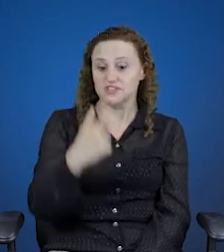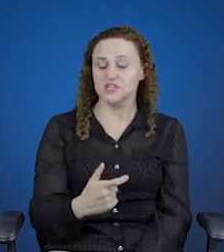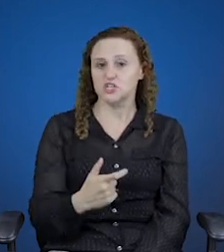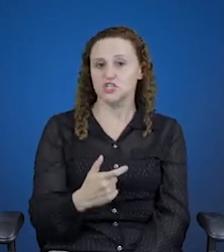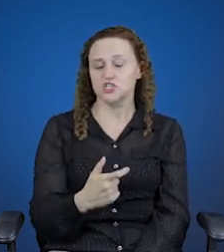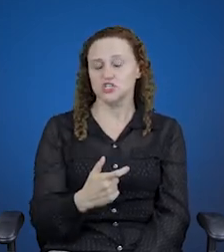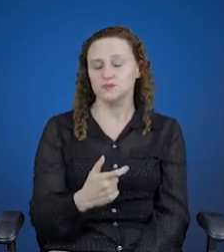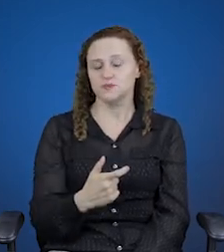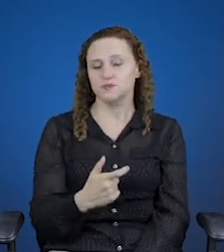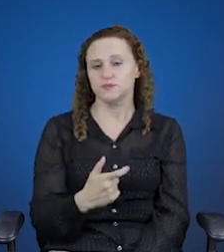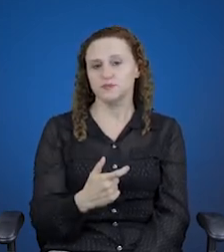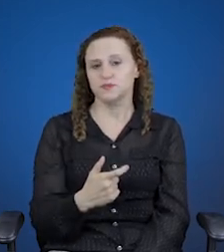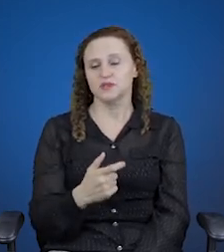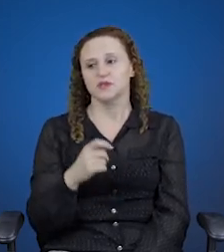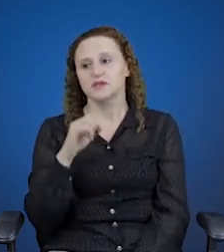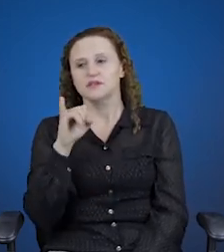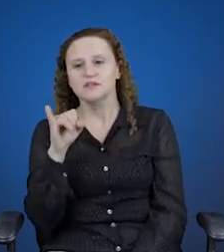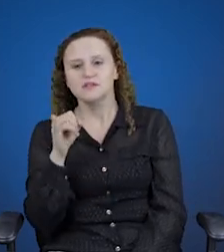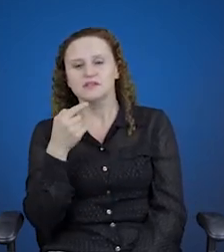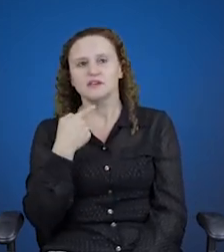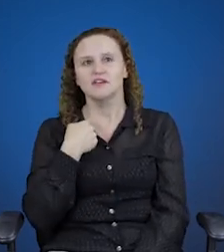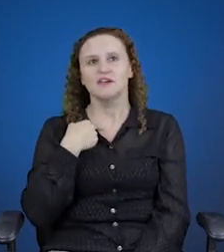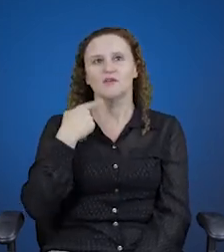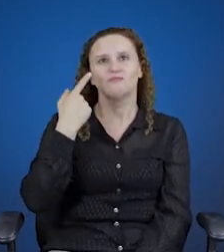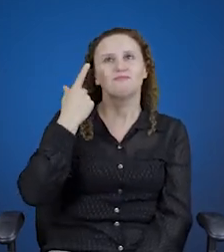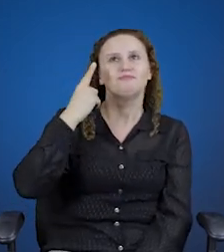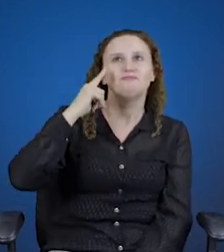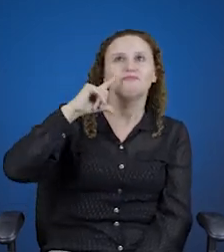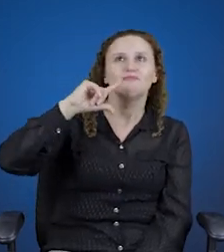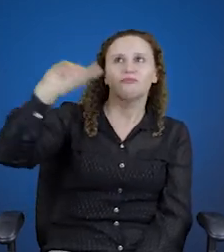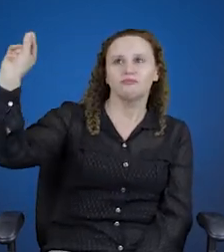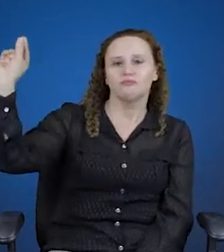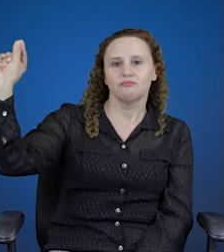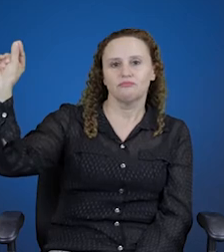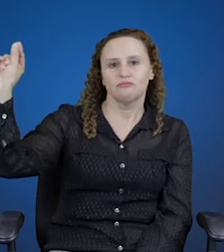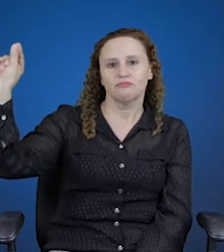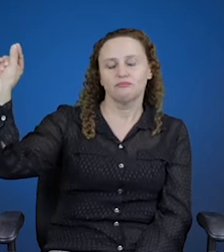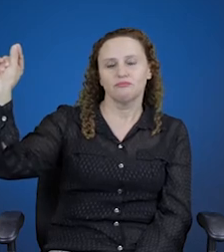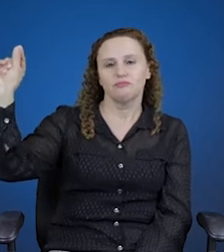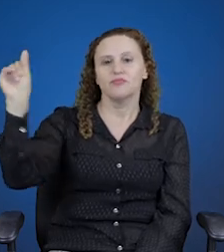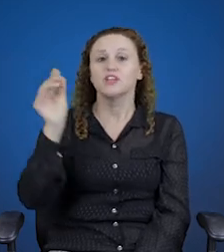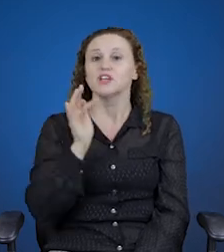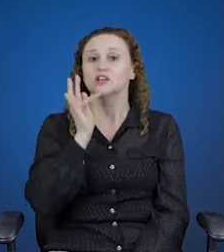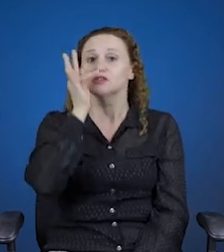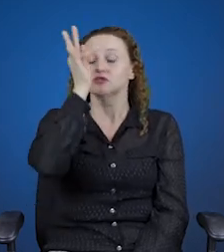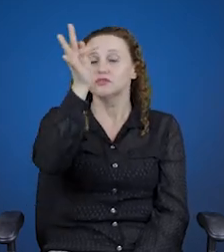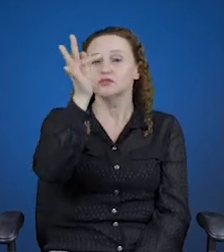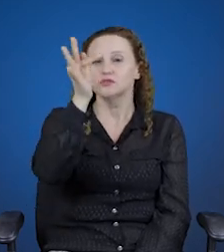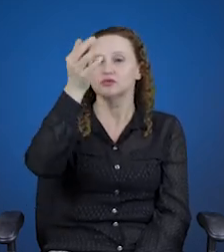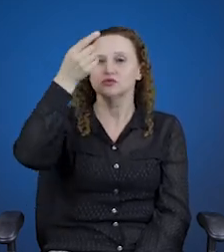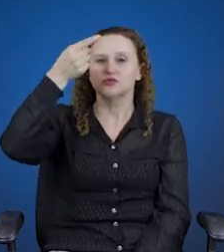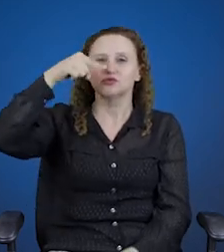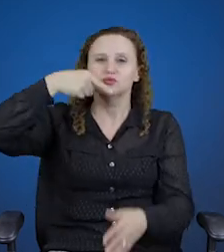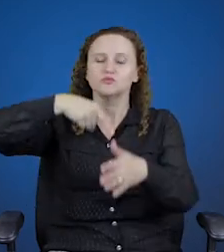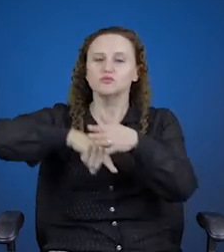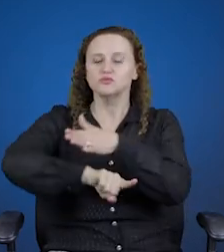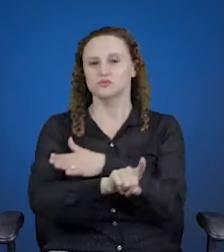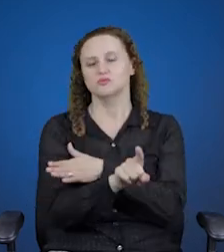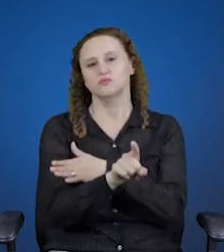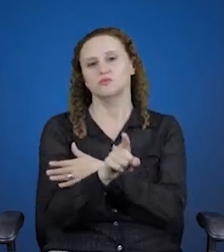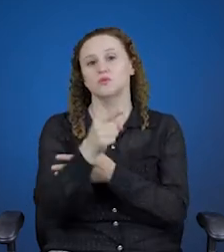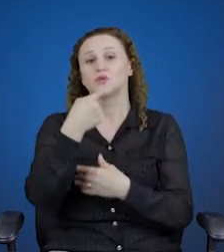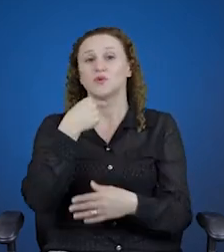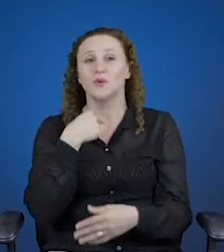e no imperfeito do subjuntivo se eu fosse no futuro do subjuntivo